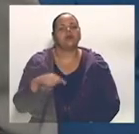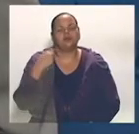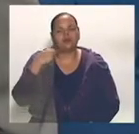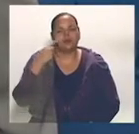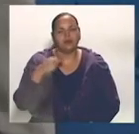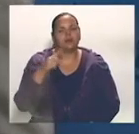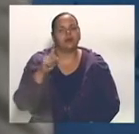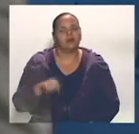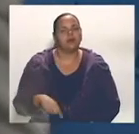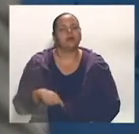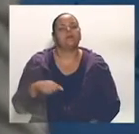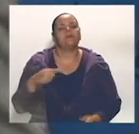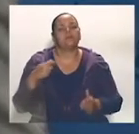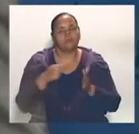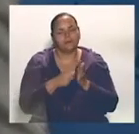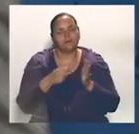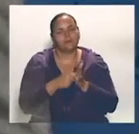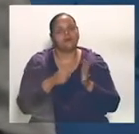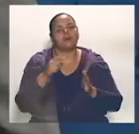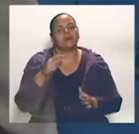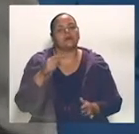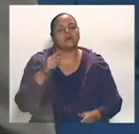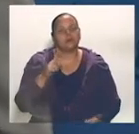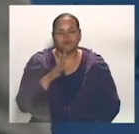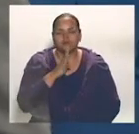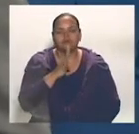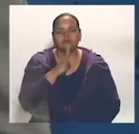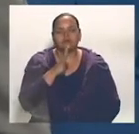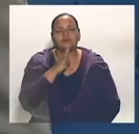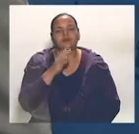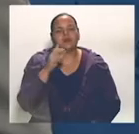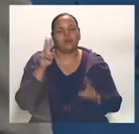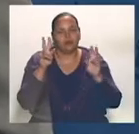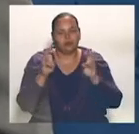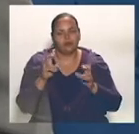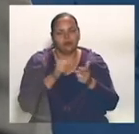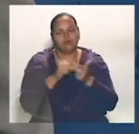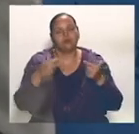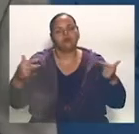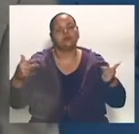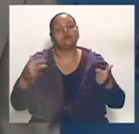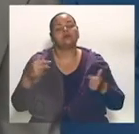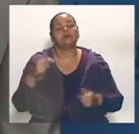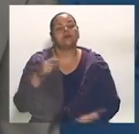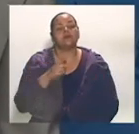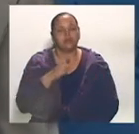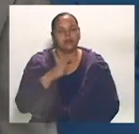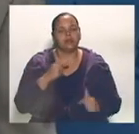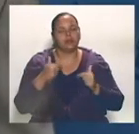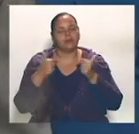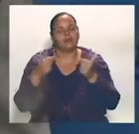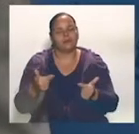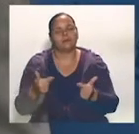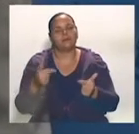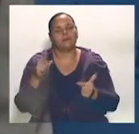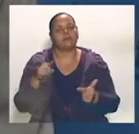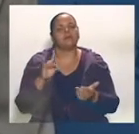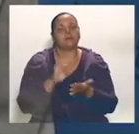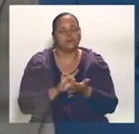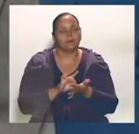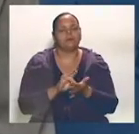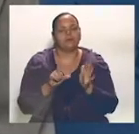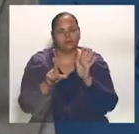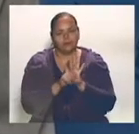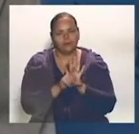procurador do município, militante também na Justiça Desportiva, conhece sobre o assunto também. Tem avançado mesmo